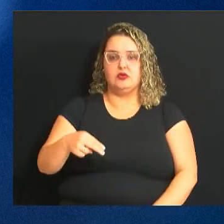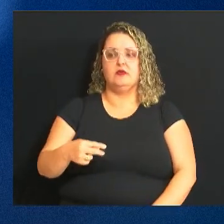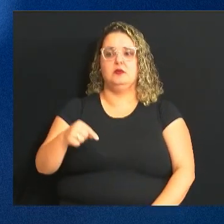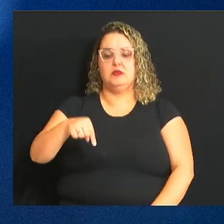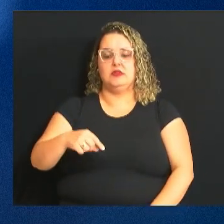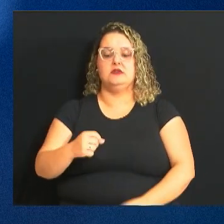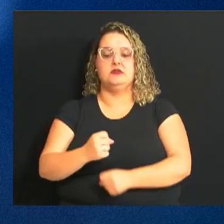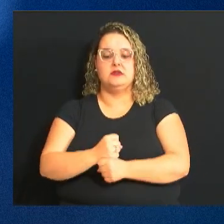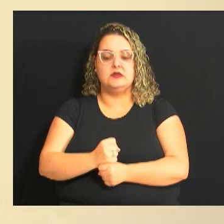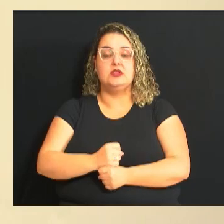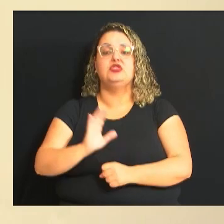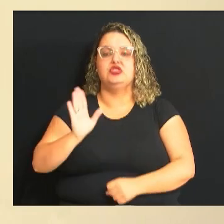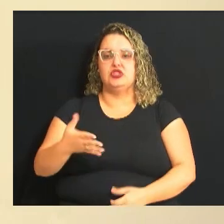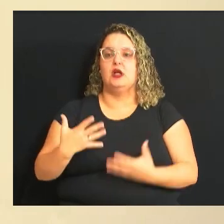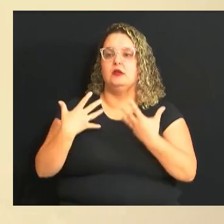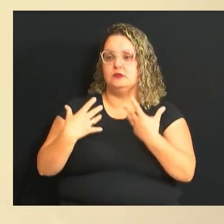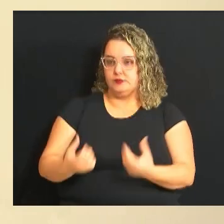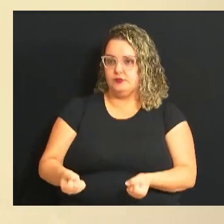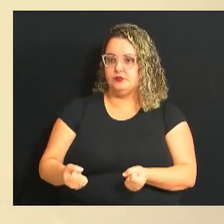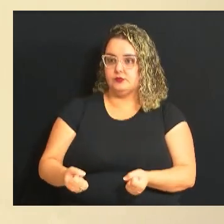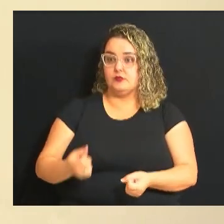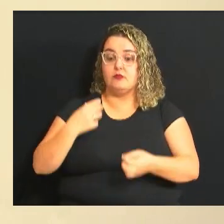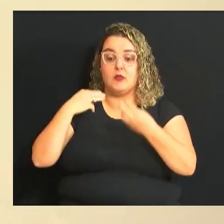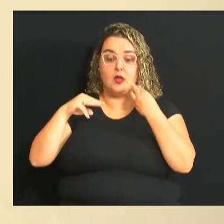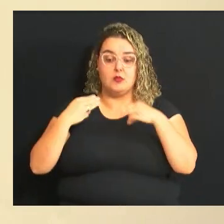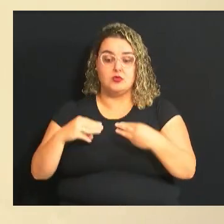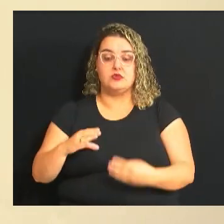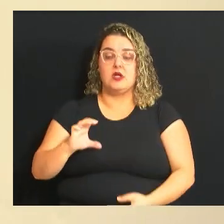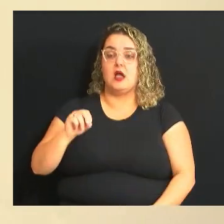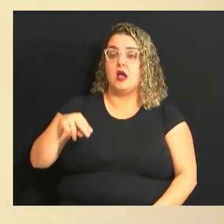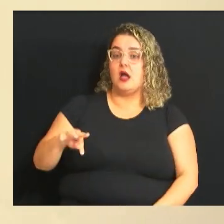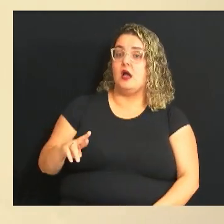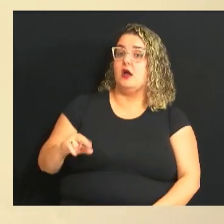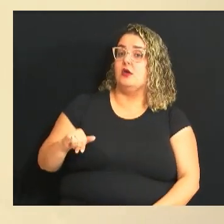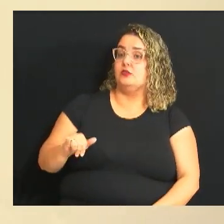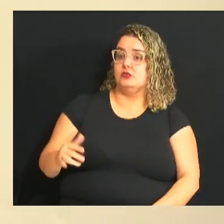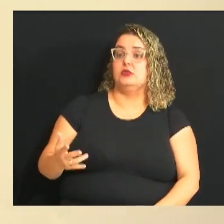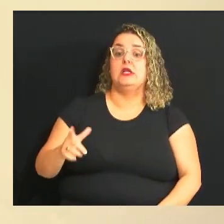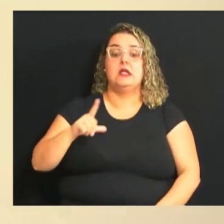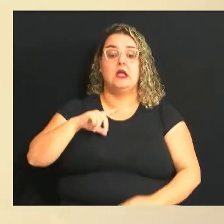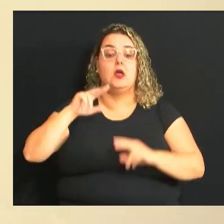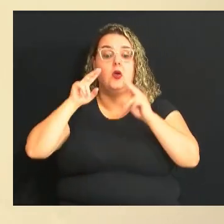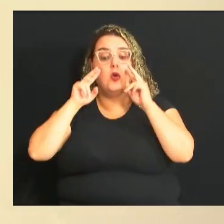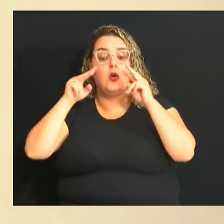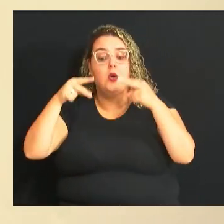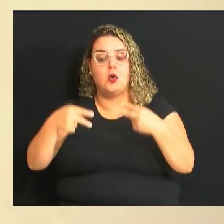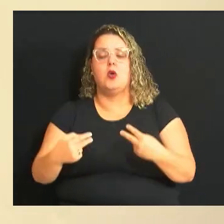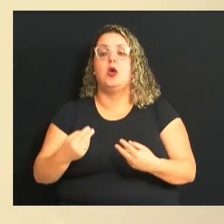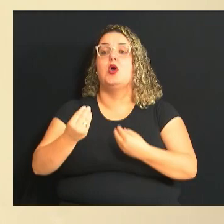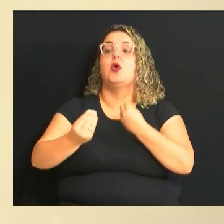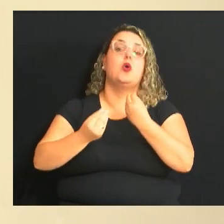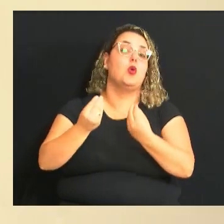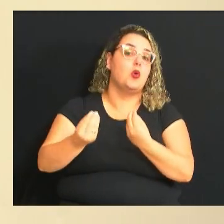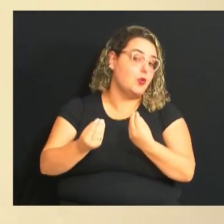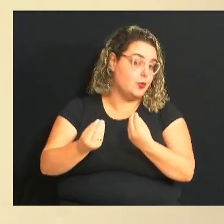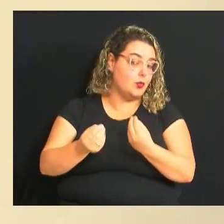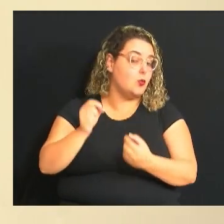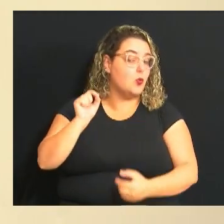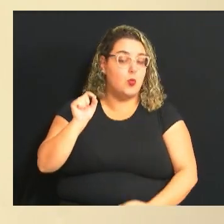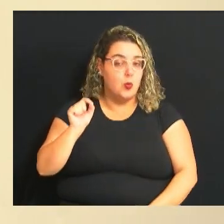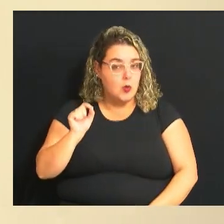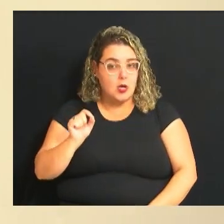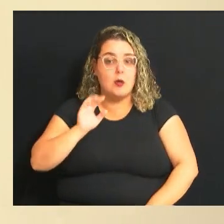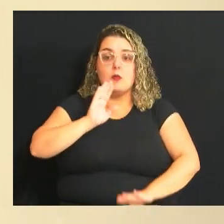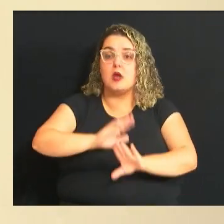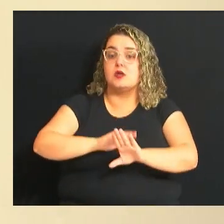já está em vigor da música country vem a ter aí um reconhecimento como